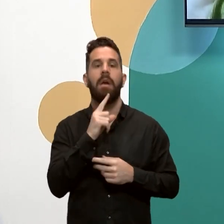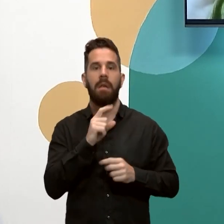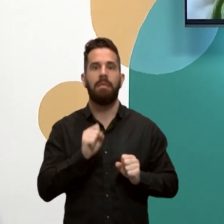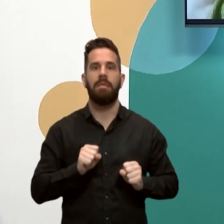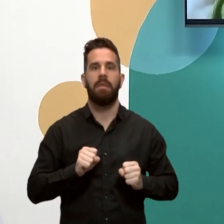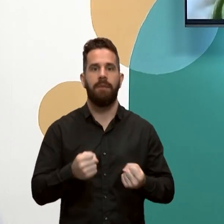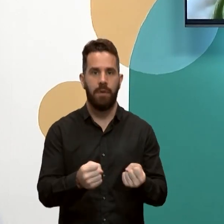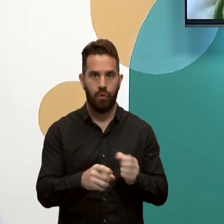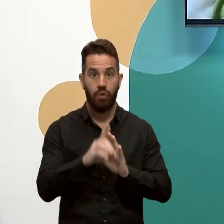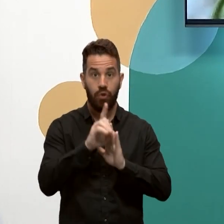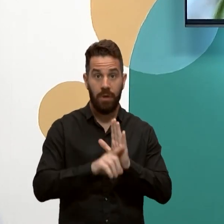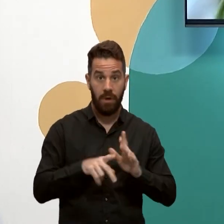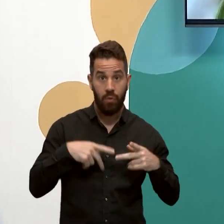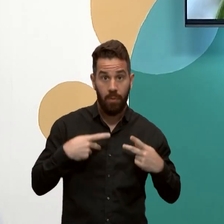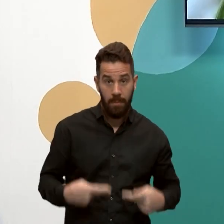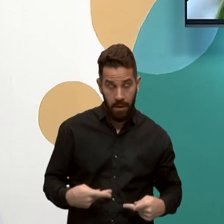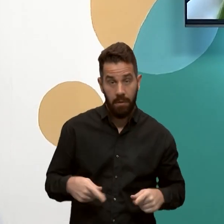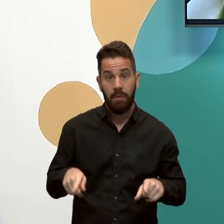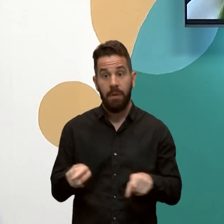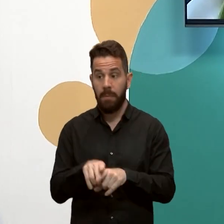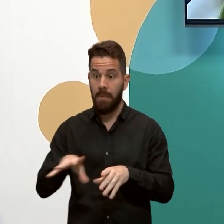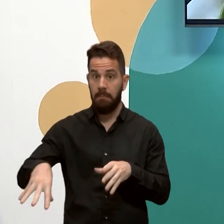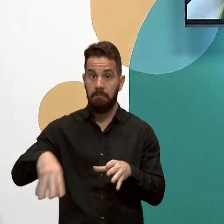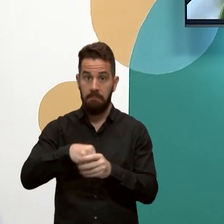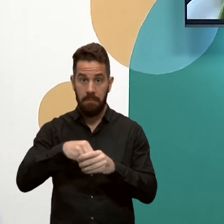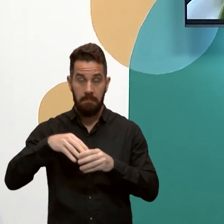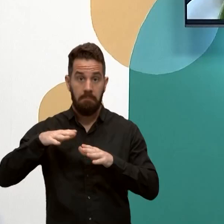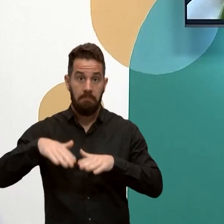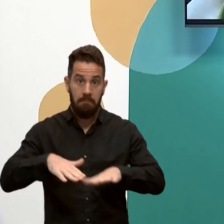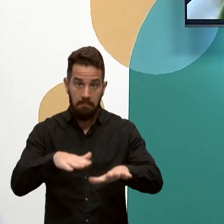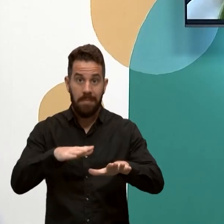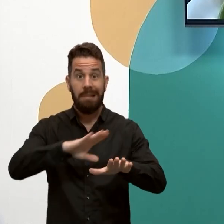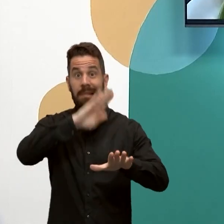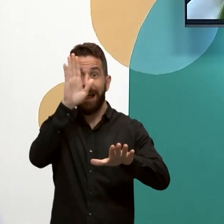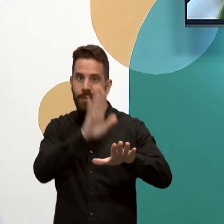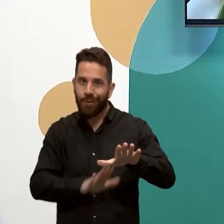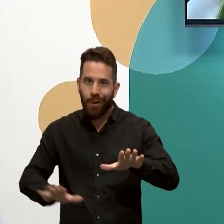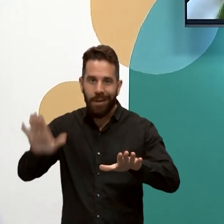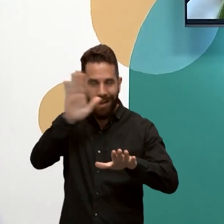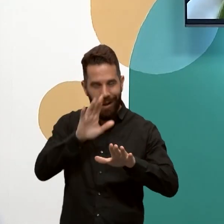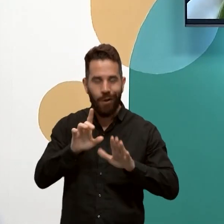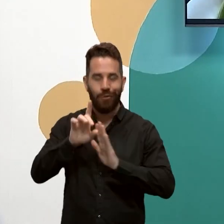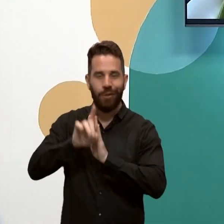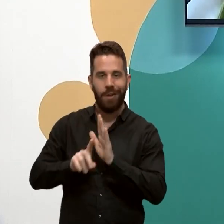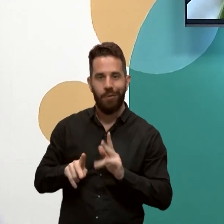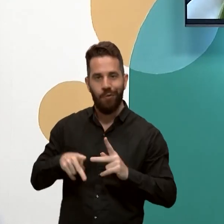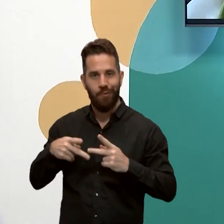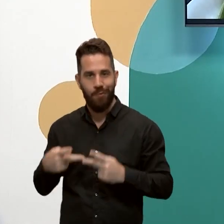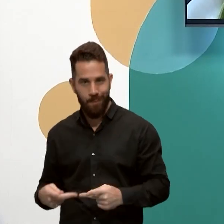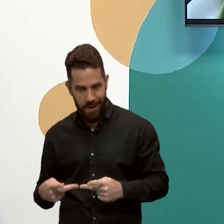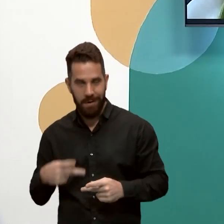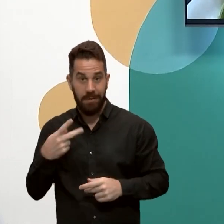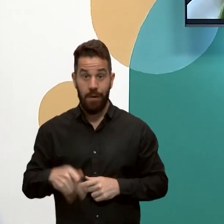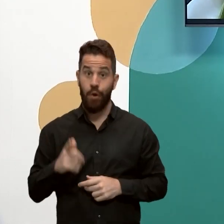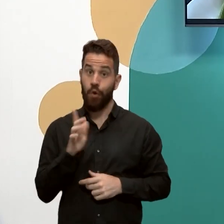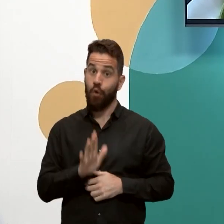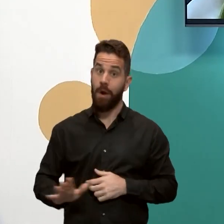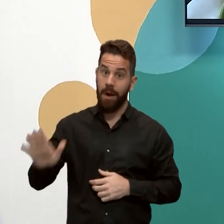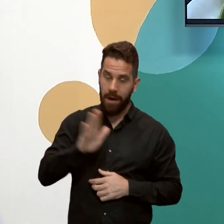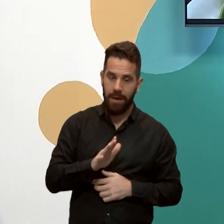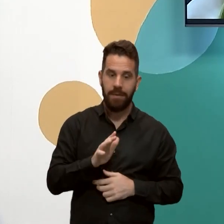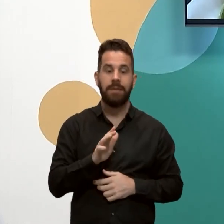direitos humanos e membro do Movimento Nacional de Direitos Humanos em Goiás. Ela se identifica como uma mulher parda, com cabelos